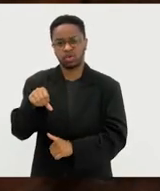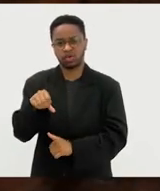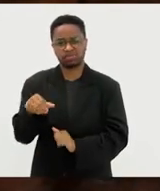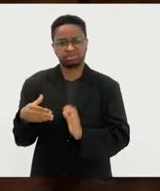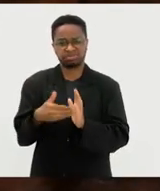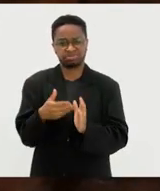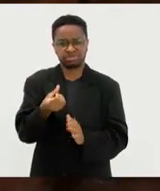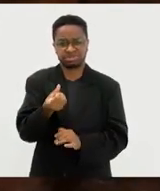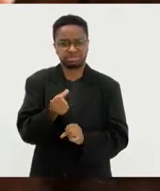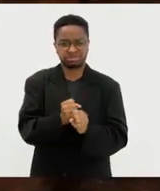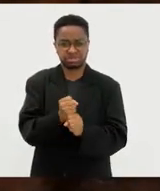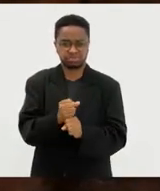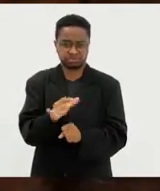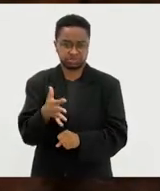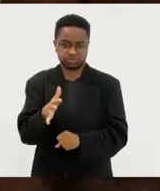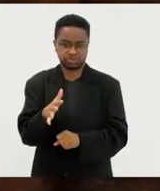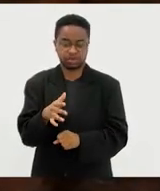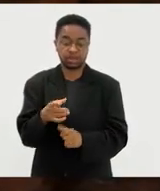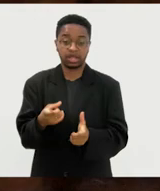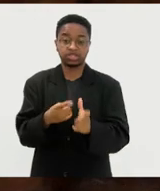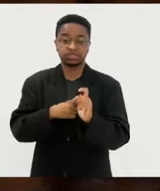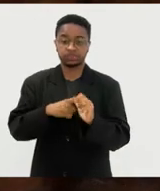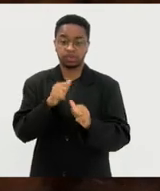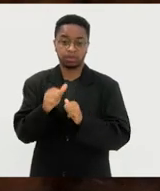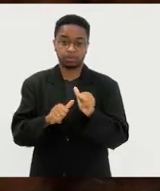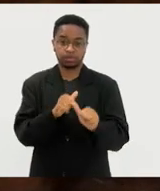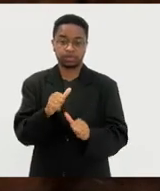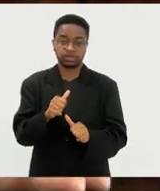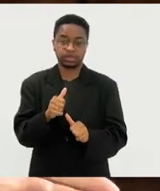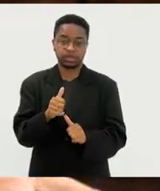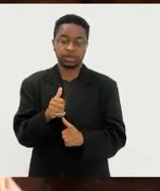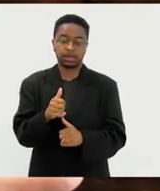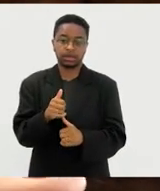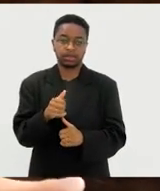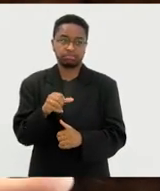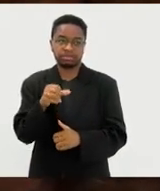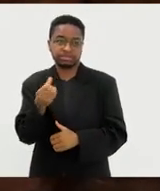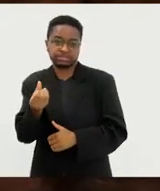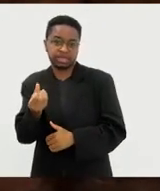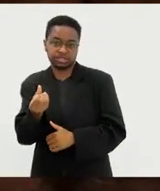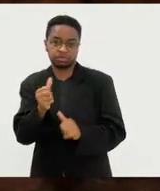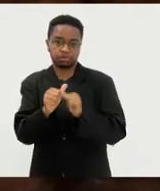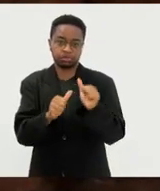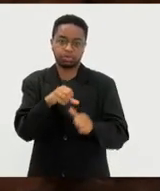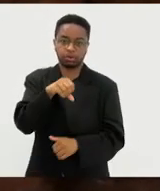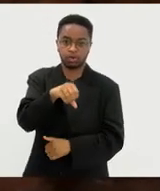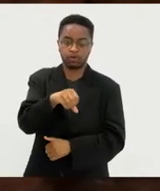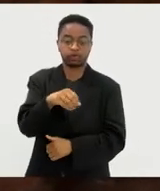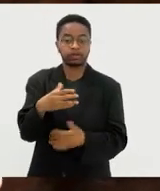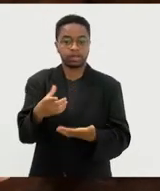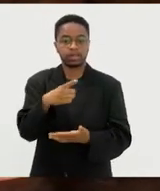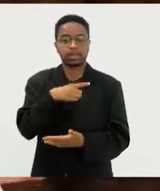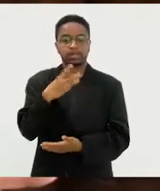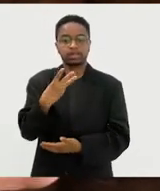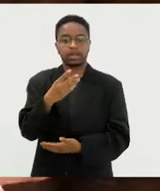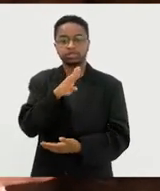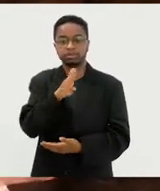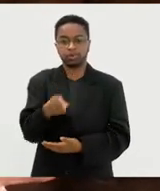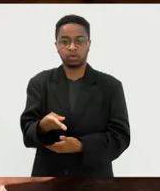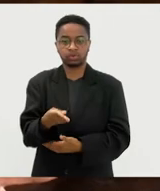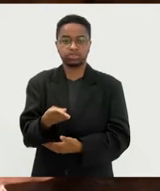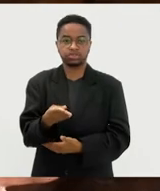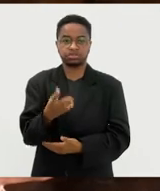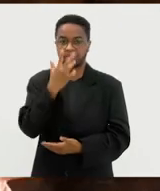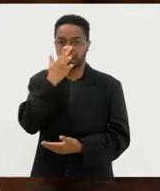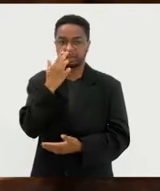6 anos, etc. A dívida sai de 6 e quebradinho, vai para 9 quebrado, como 3 bilhões nascesse em pé de árvore.